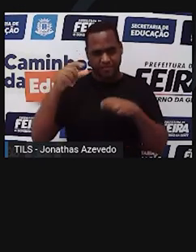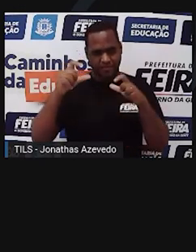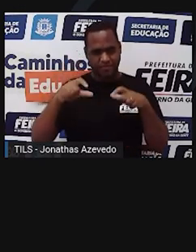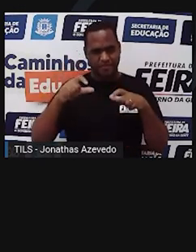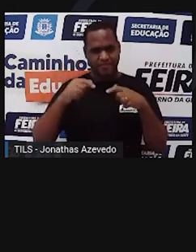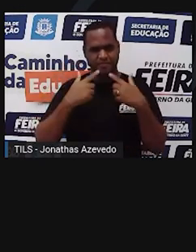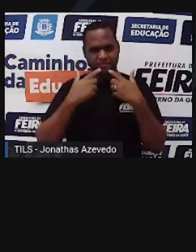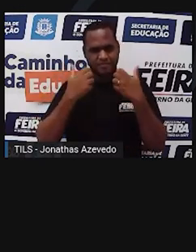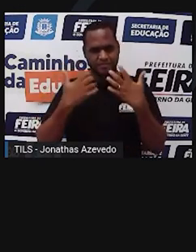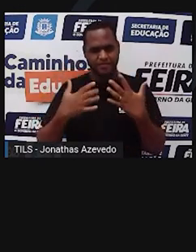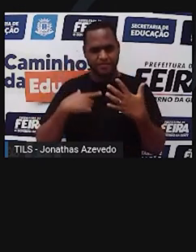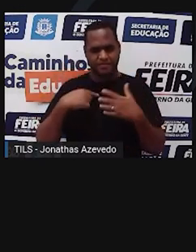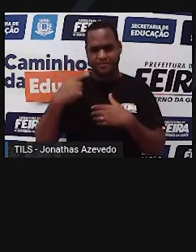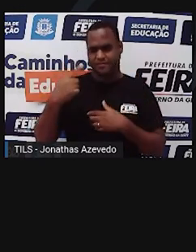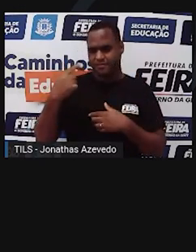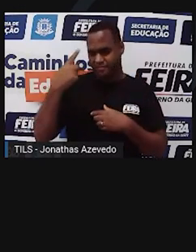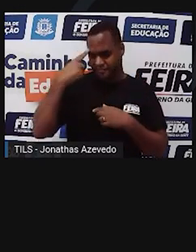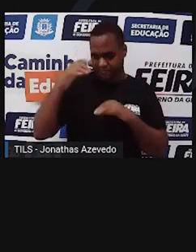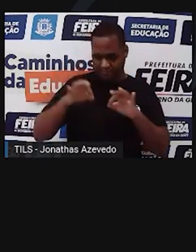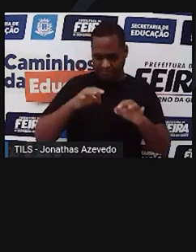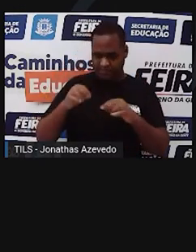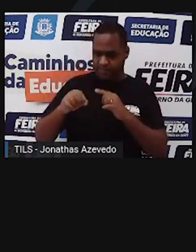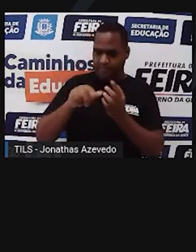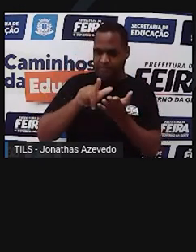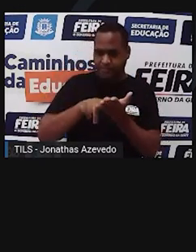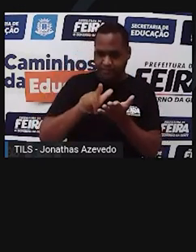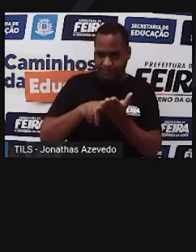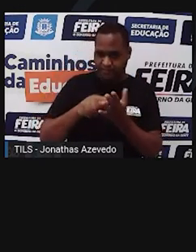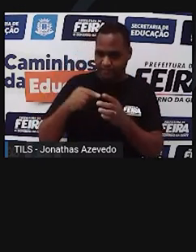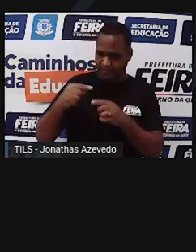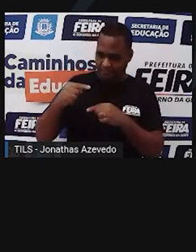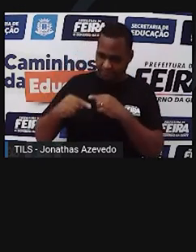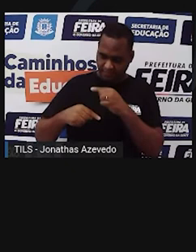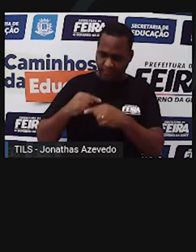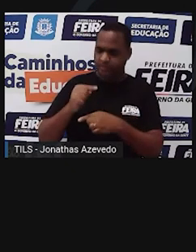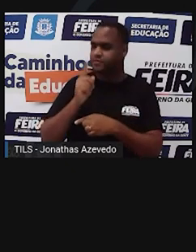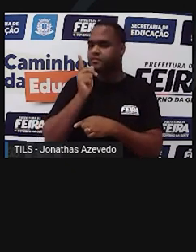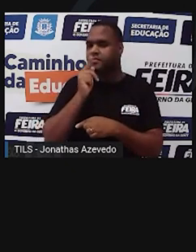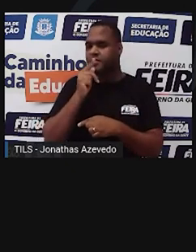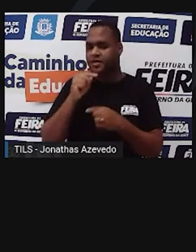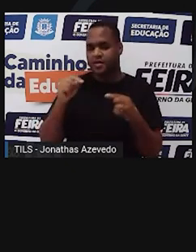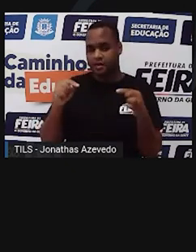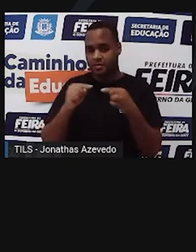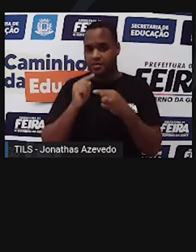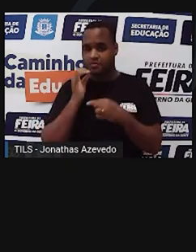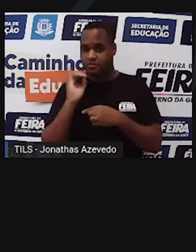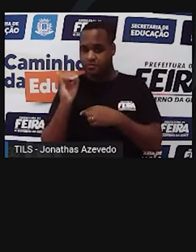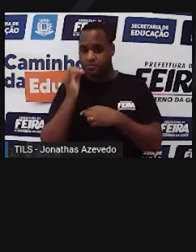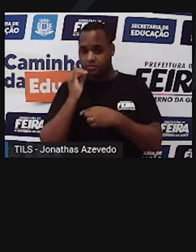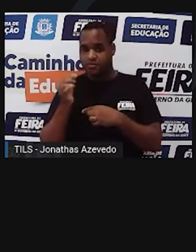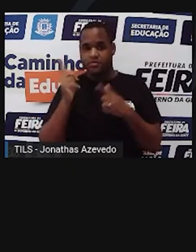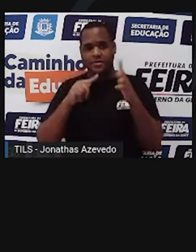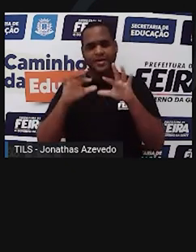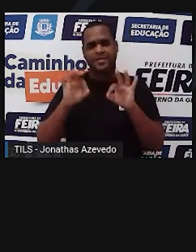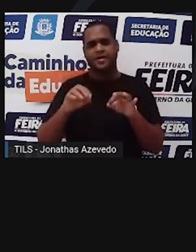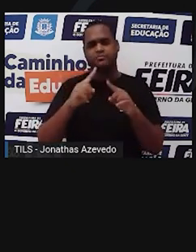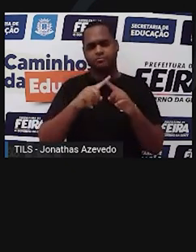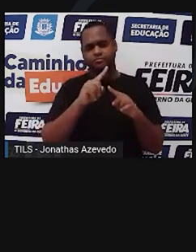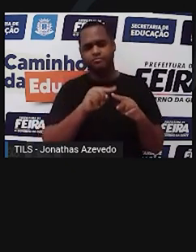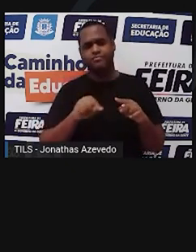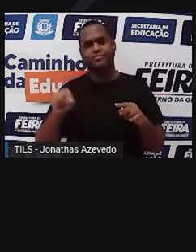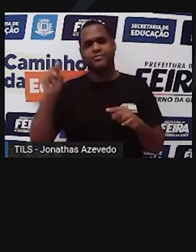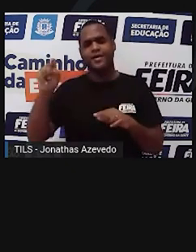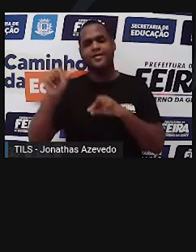proprietário de moinhos de papel ligou uma turbina de água a um gerador de energia. E aí ele produziu